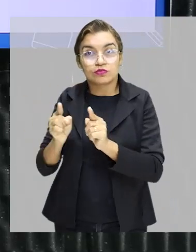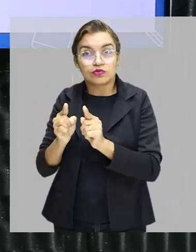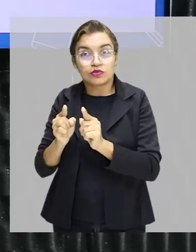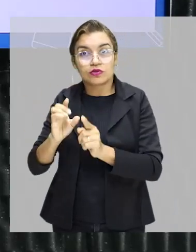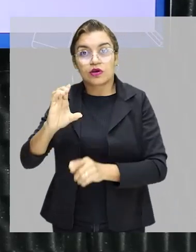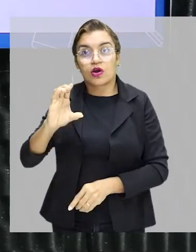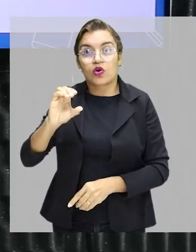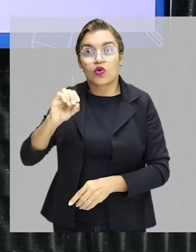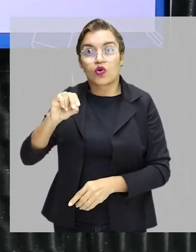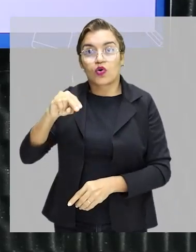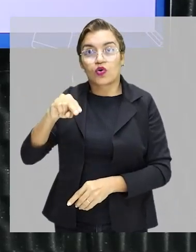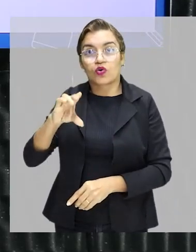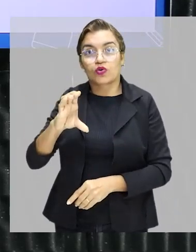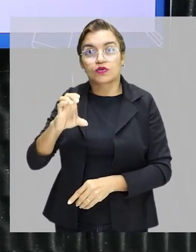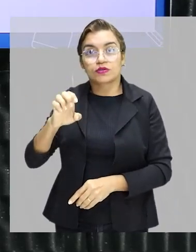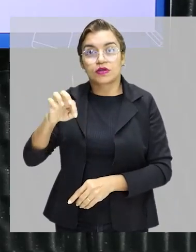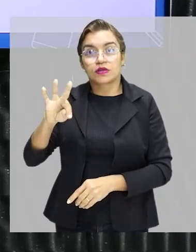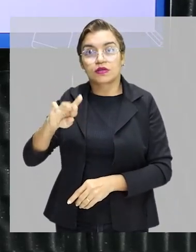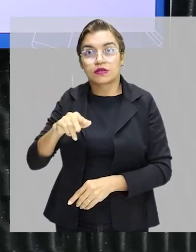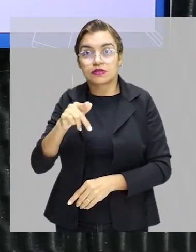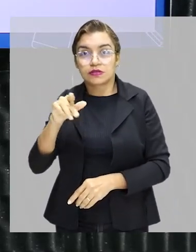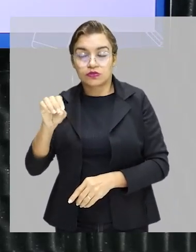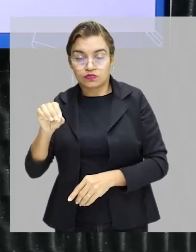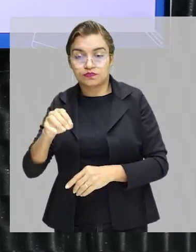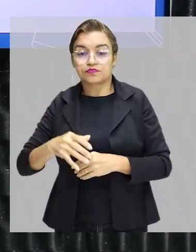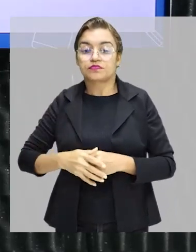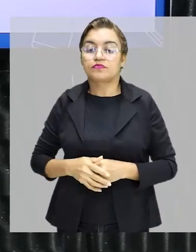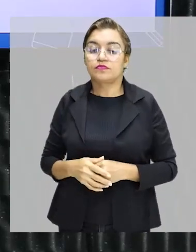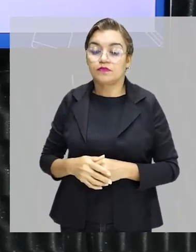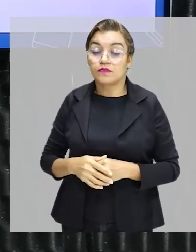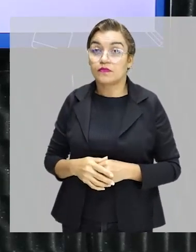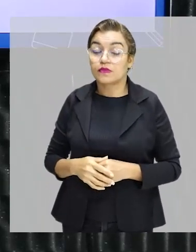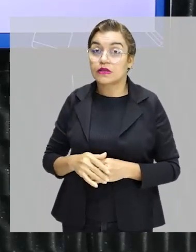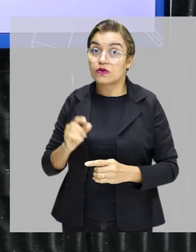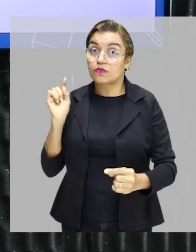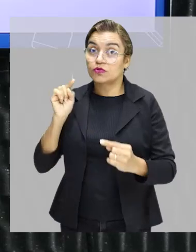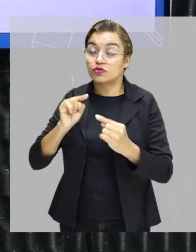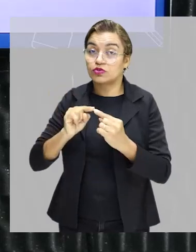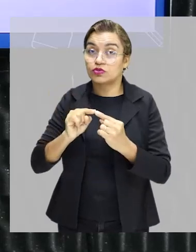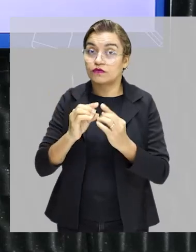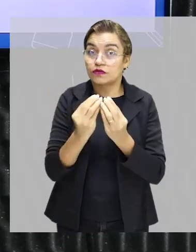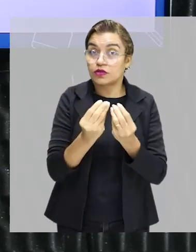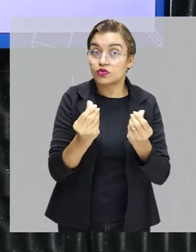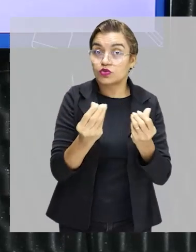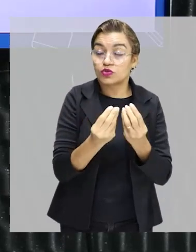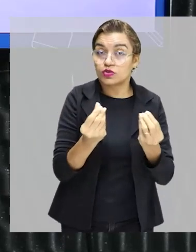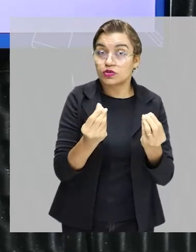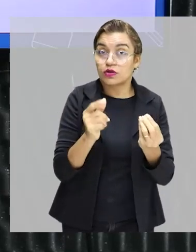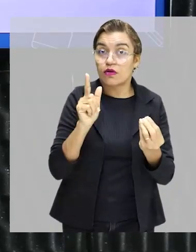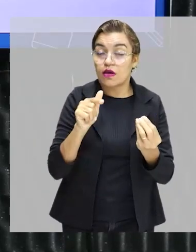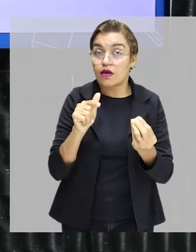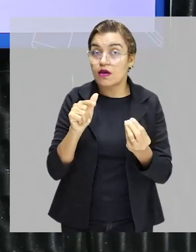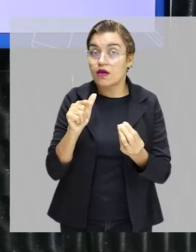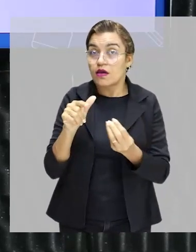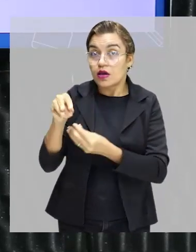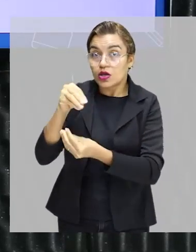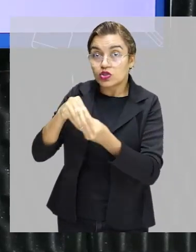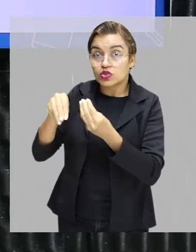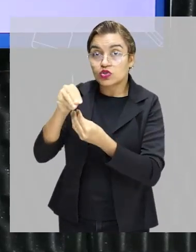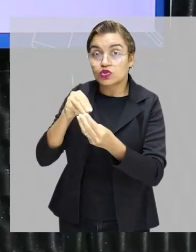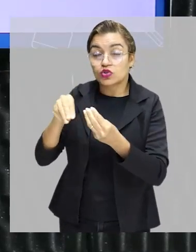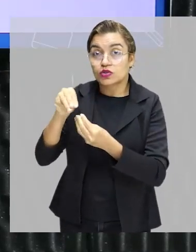concentração. Um dos objetivos da diluição é tornar a solução